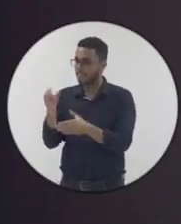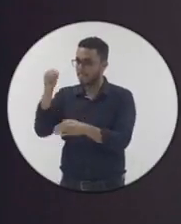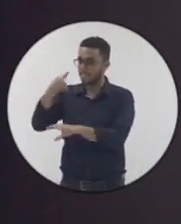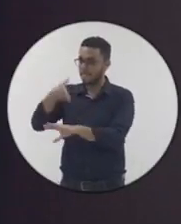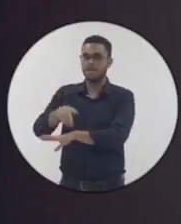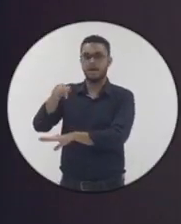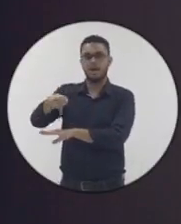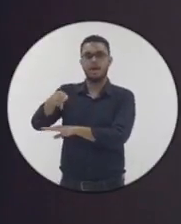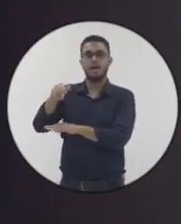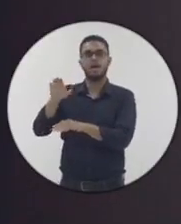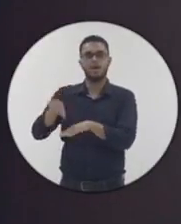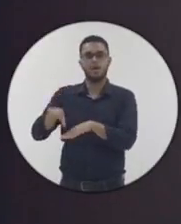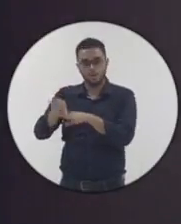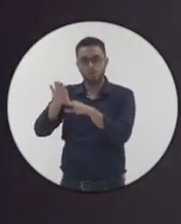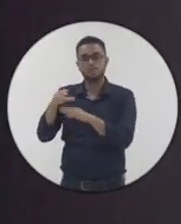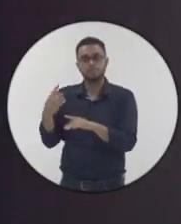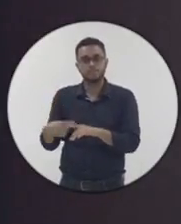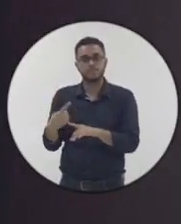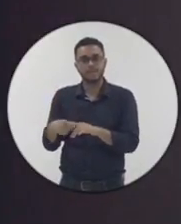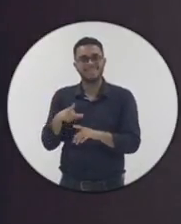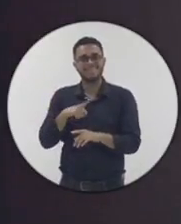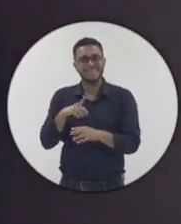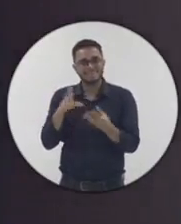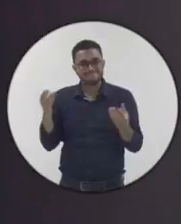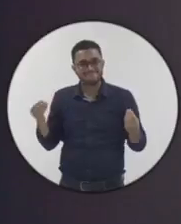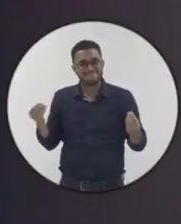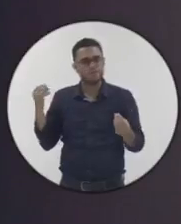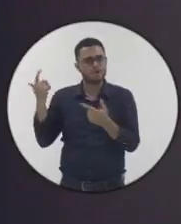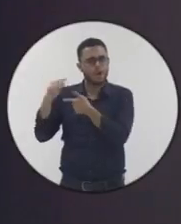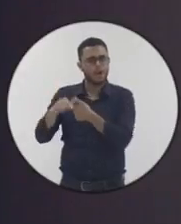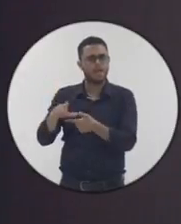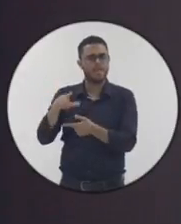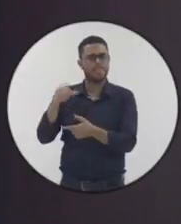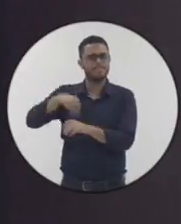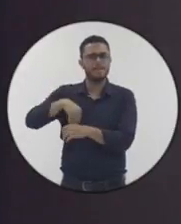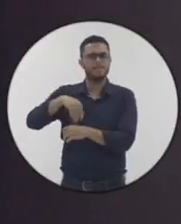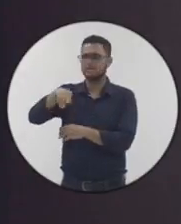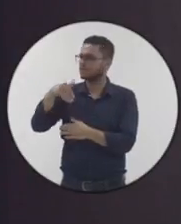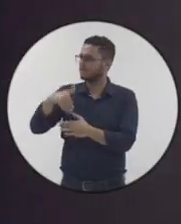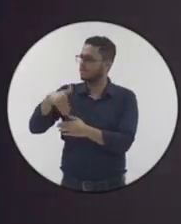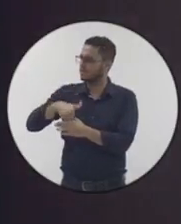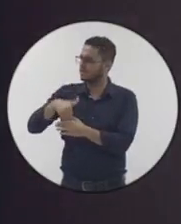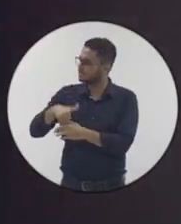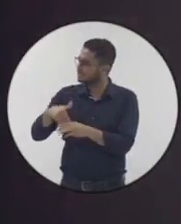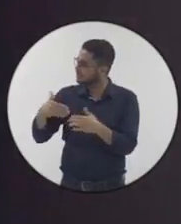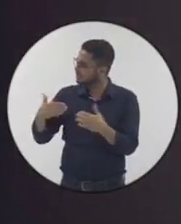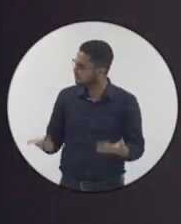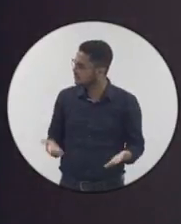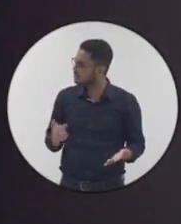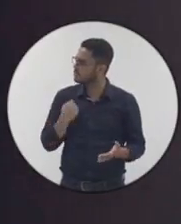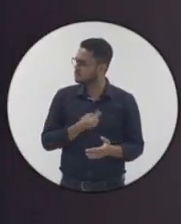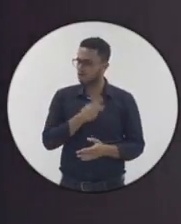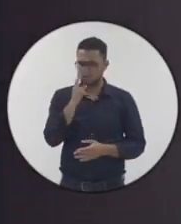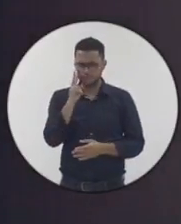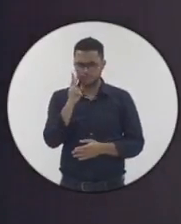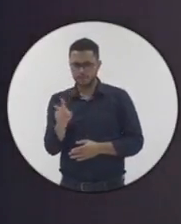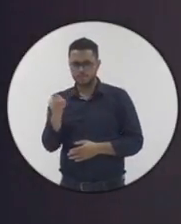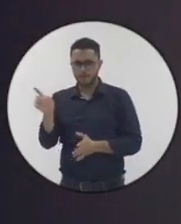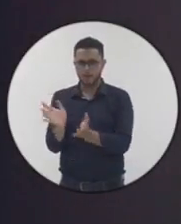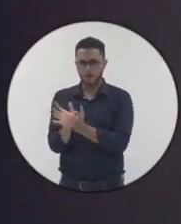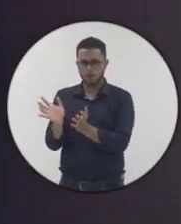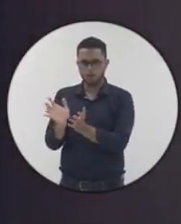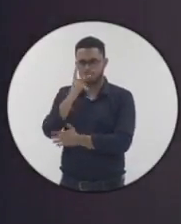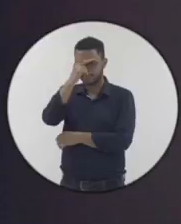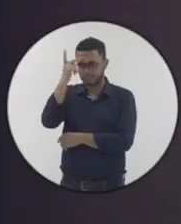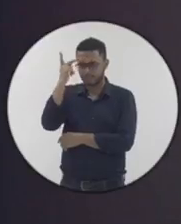Existe um conservadorismo muito grande que permeia essas eleições, entendeu? A gente vê um grupo de pessoas que